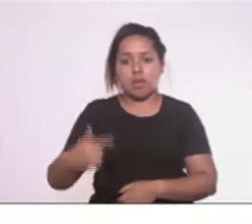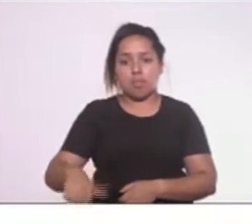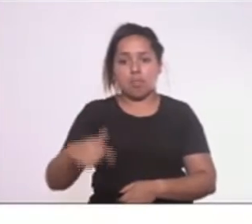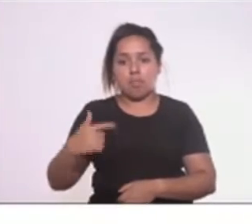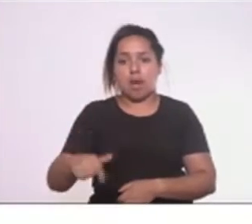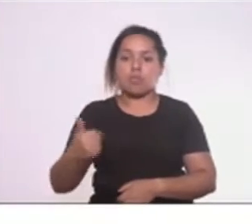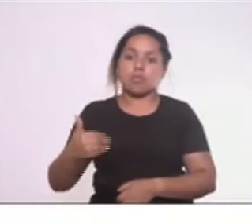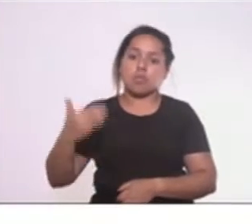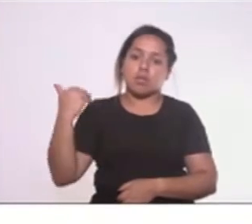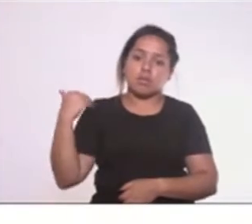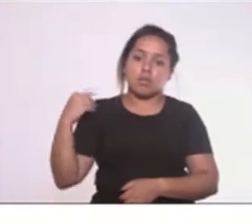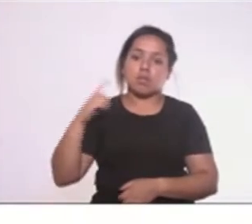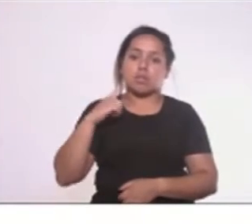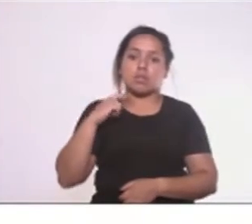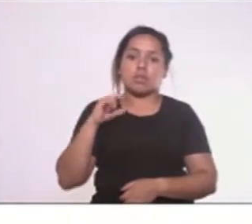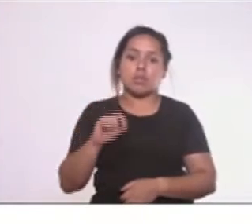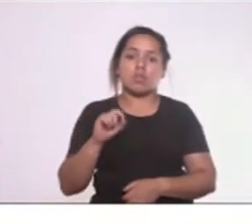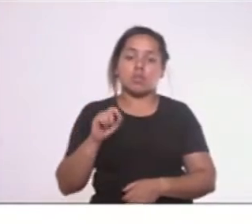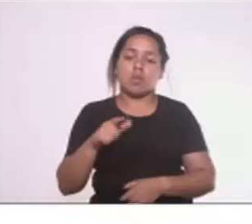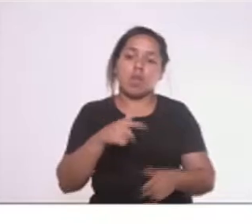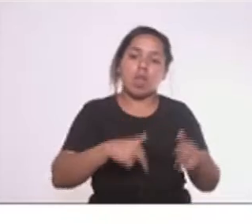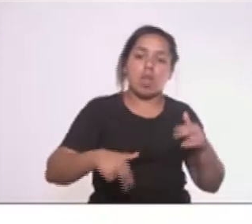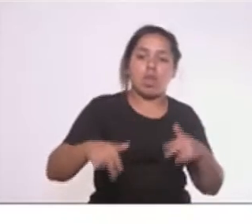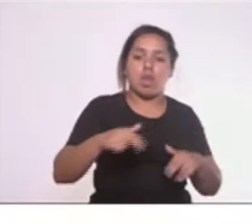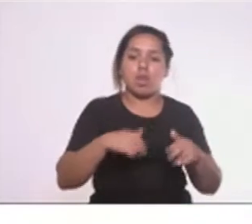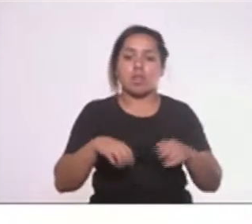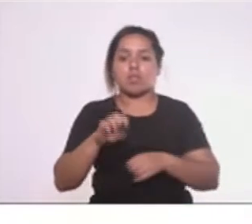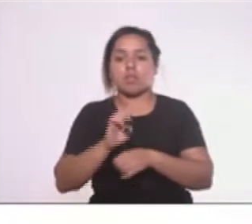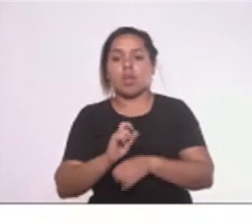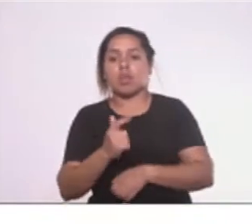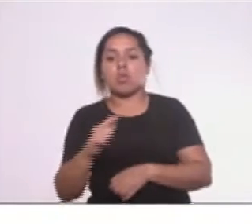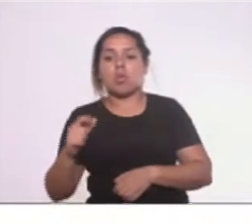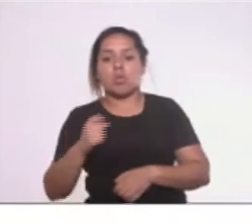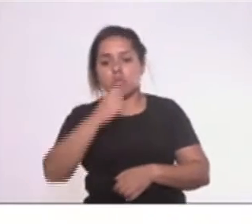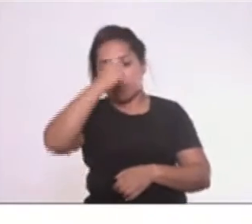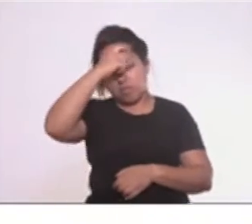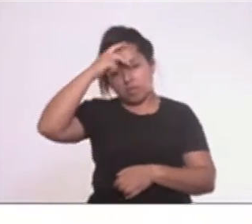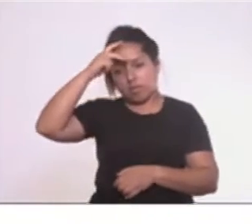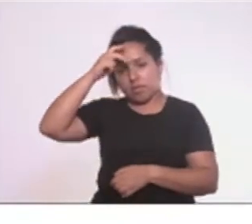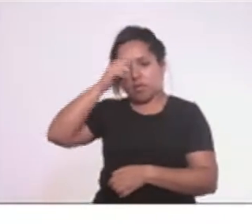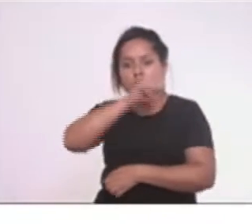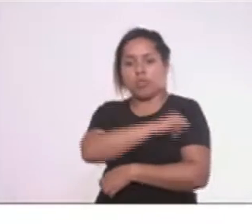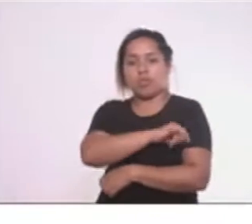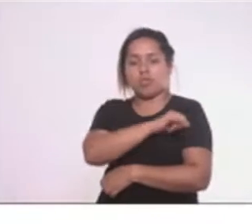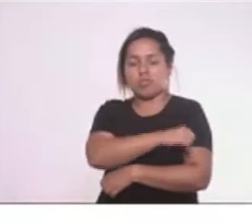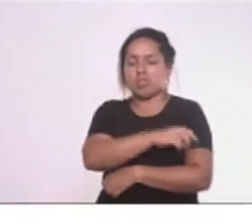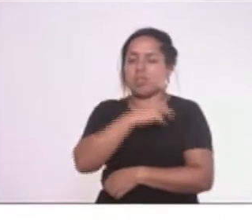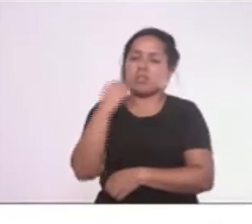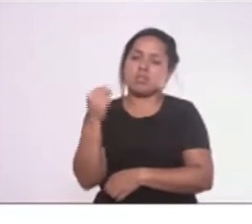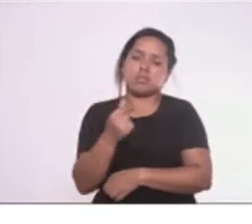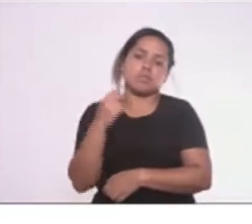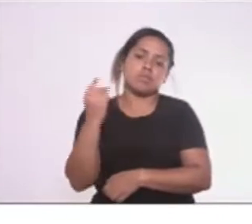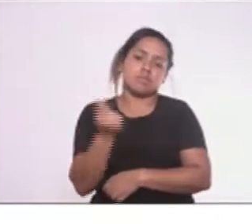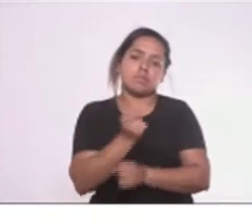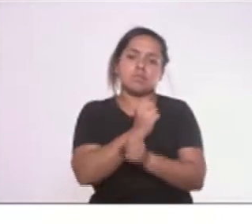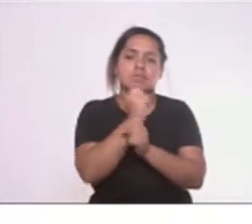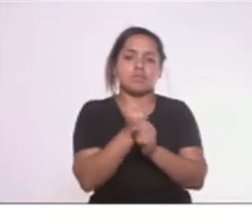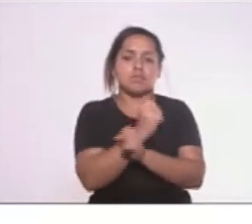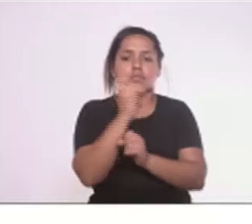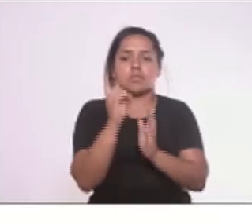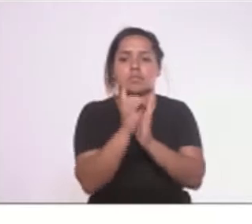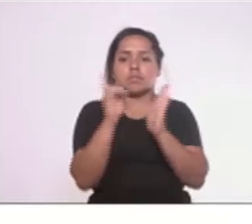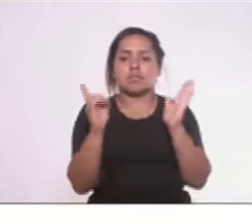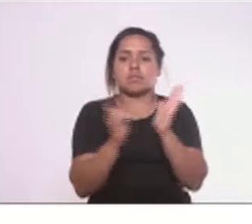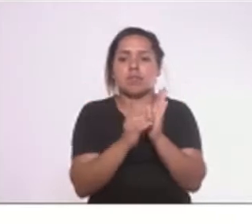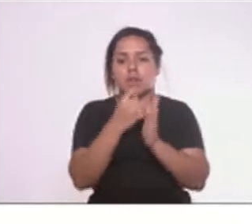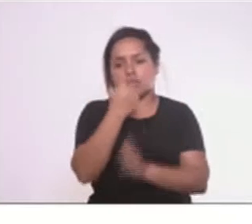Queimados, mas era um prefeito que circulava pelo Estado e interagia com outros prefeitos. O Rio de Janeiro, durante muitos anos, durante décadas, pensou